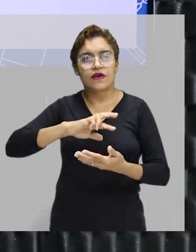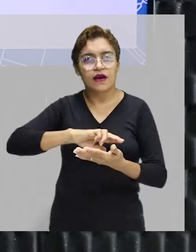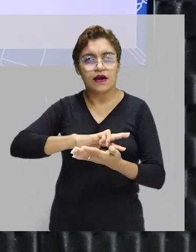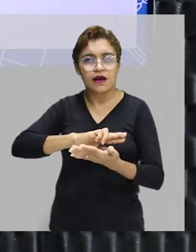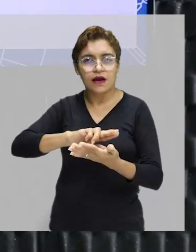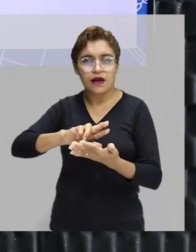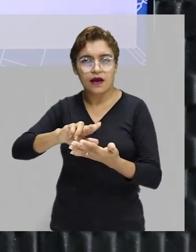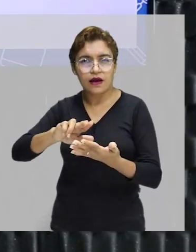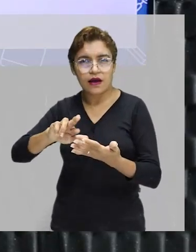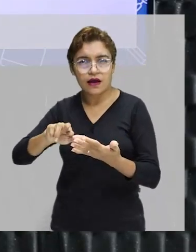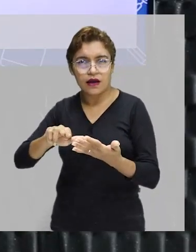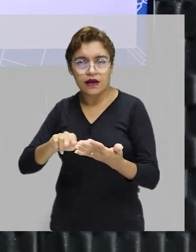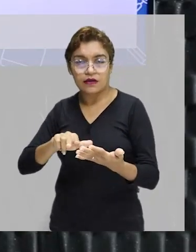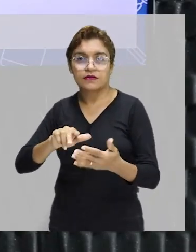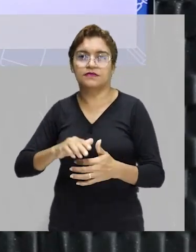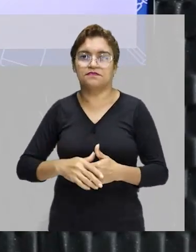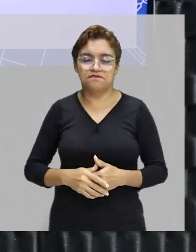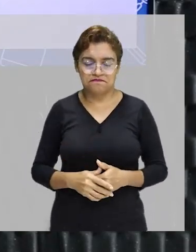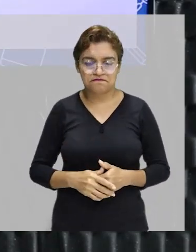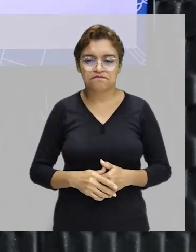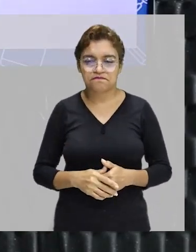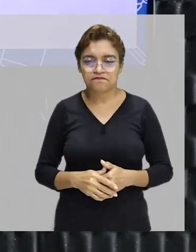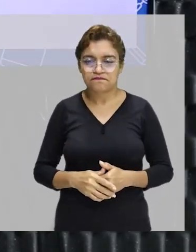e sais minerais. Tudo bem?